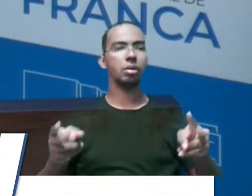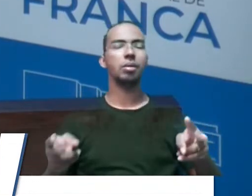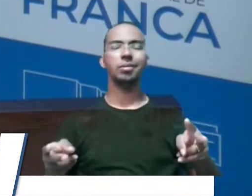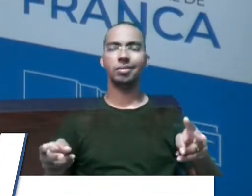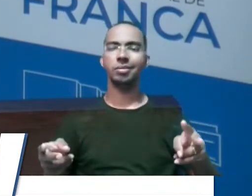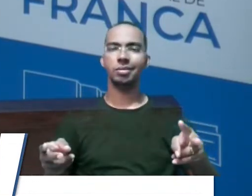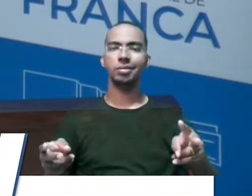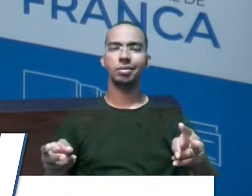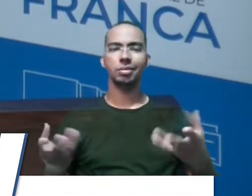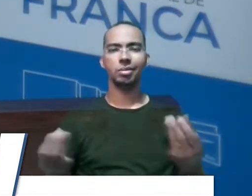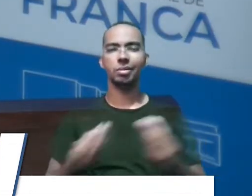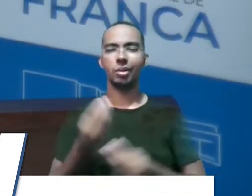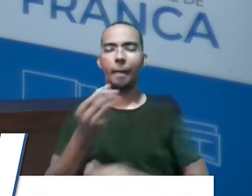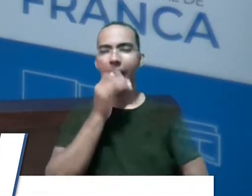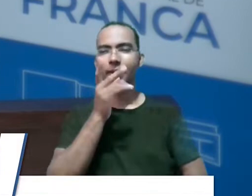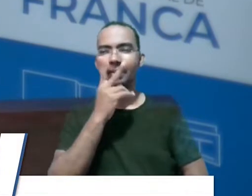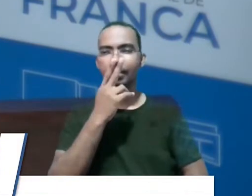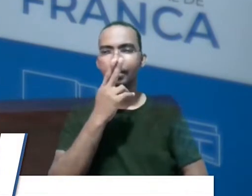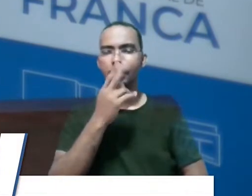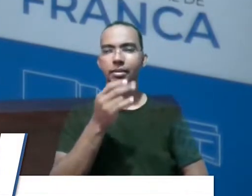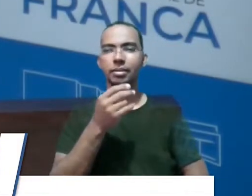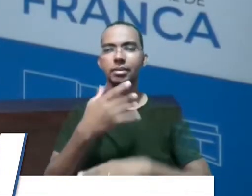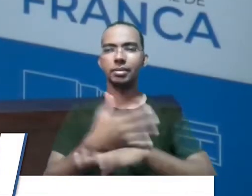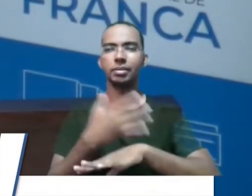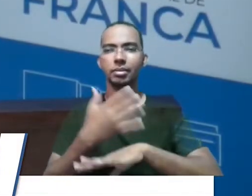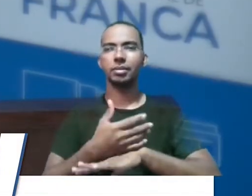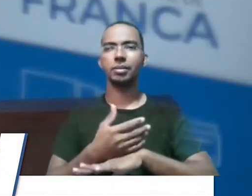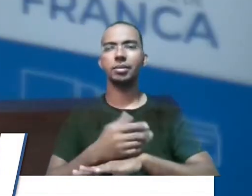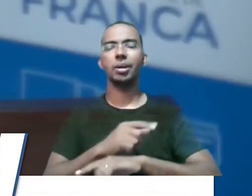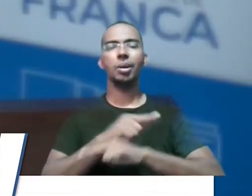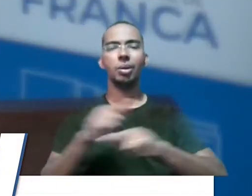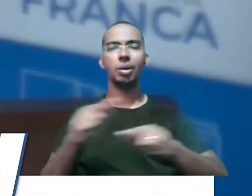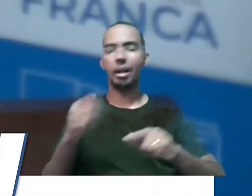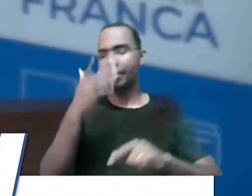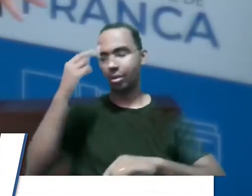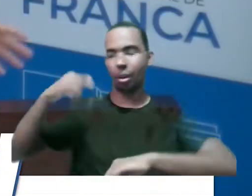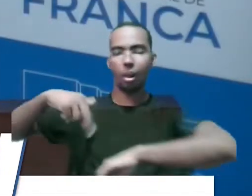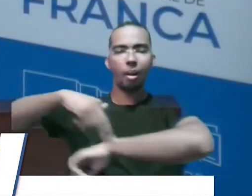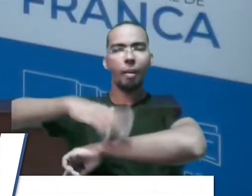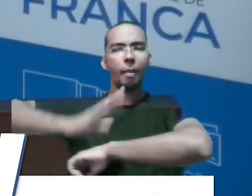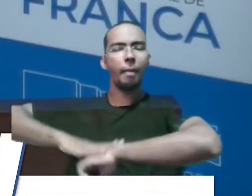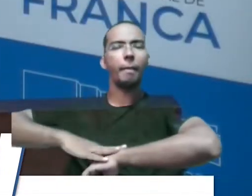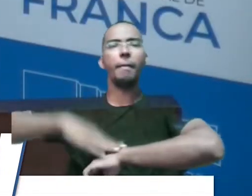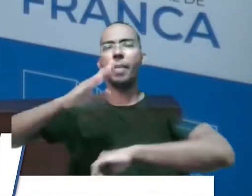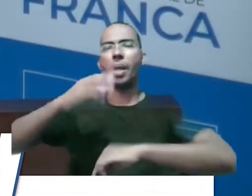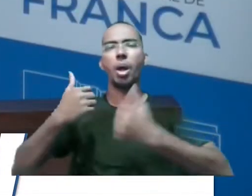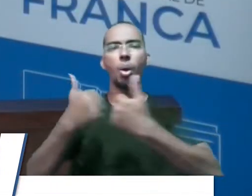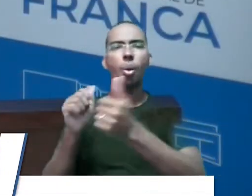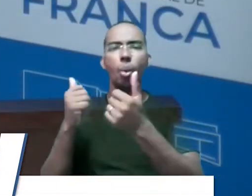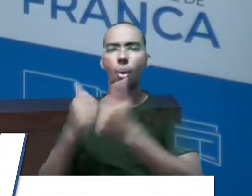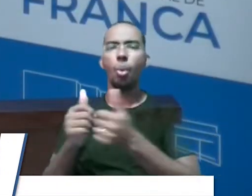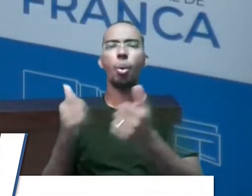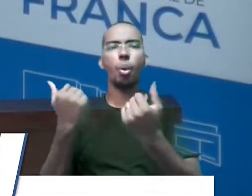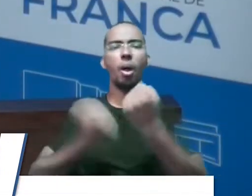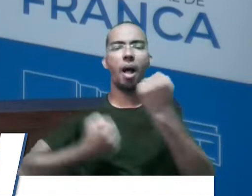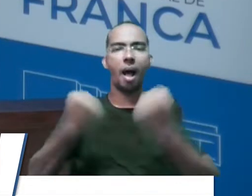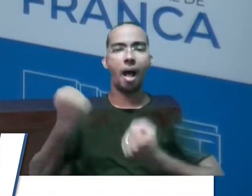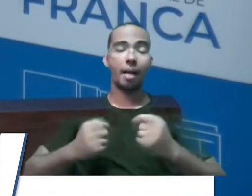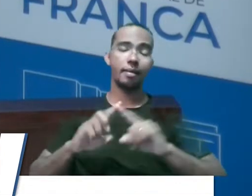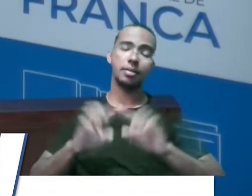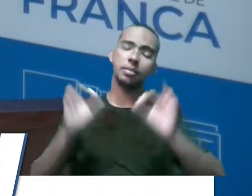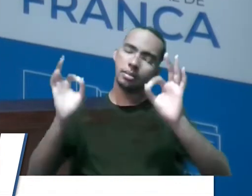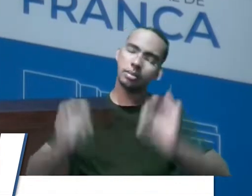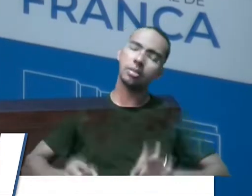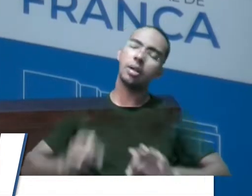como se a cidade tivesse repleta, limpa, onde as pessoas passam mais, onde passam os ônibus e tal. Mas tudo bem, a gente sabe que